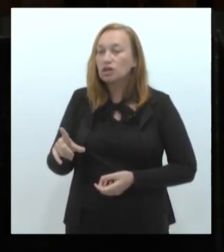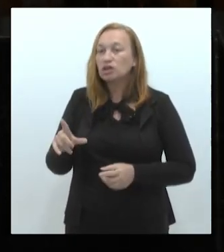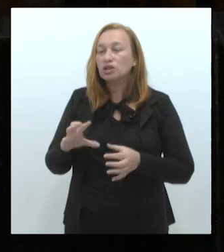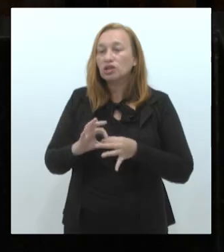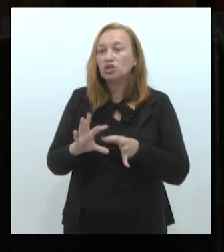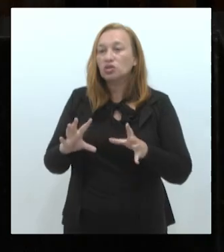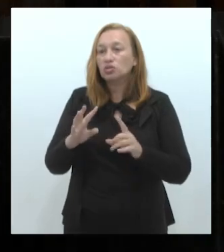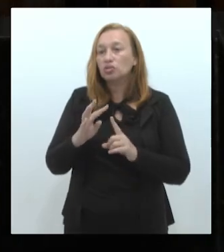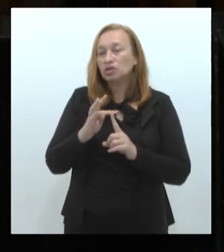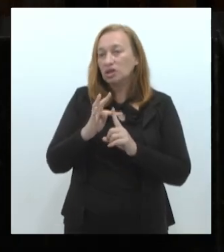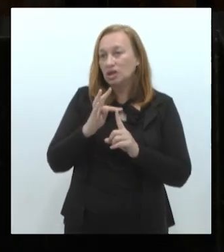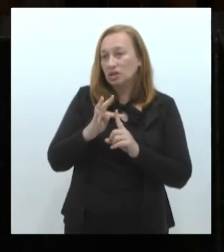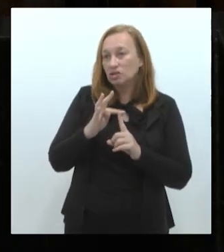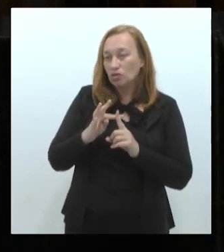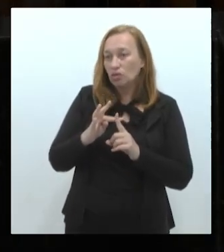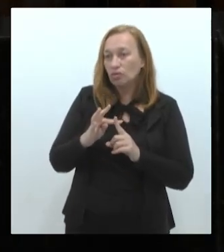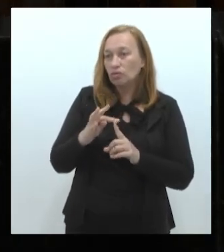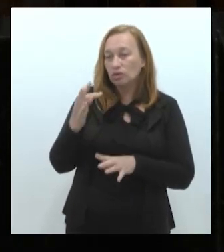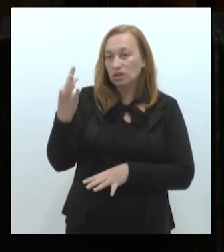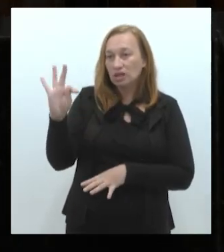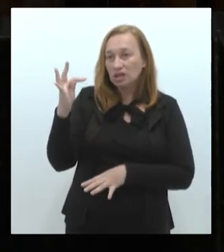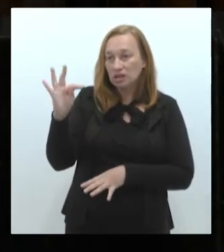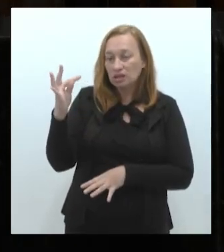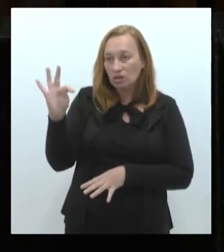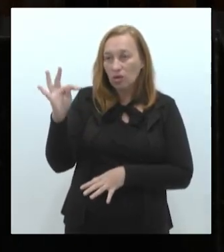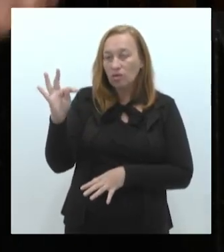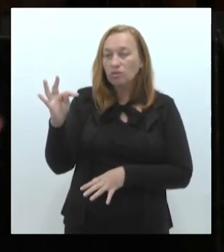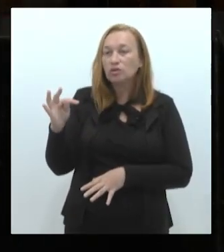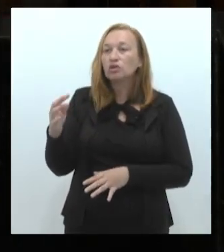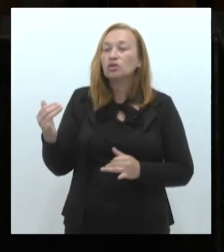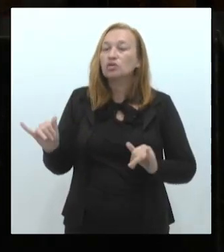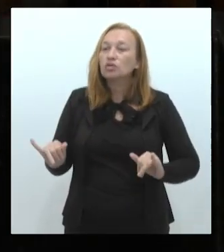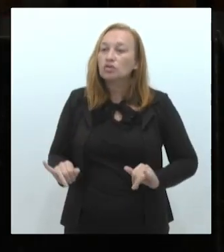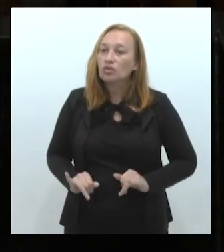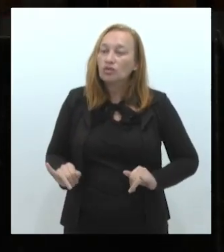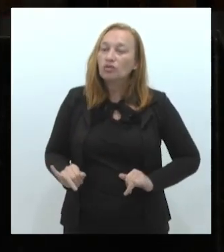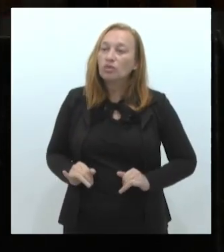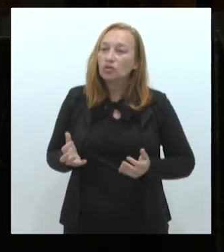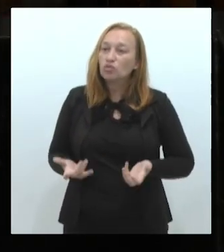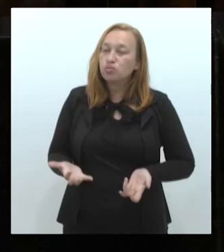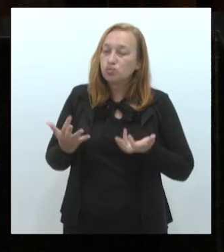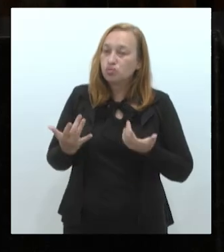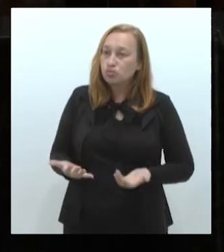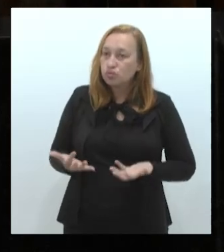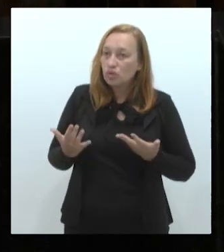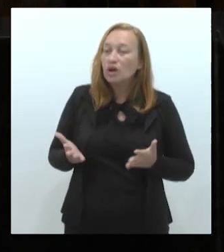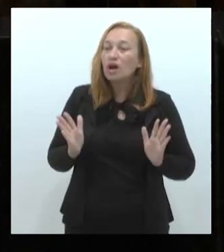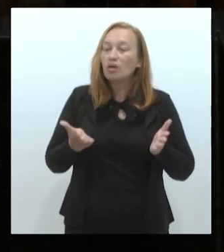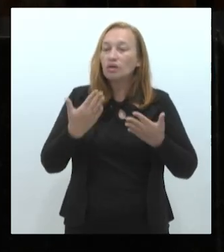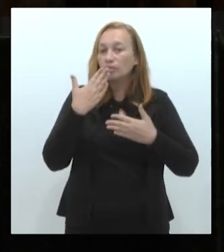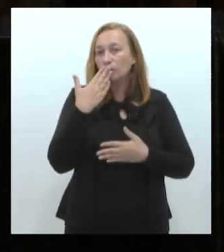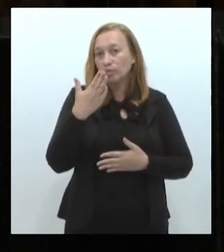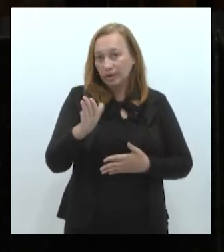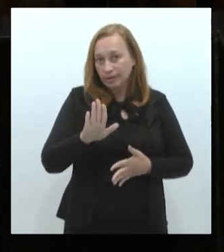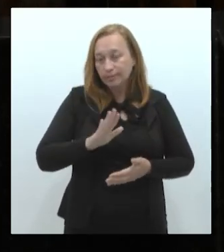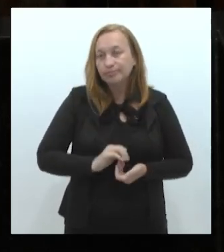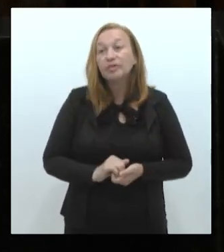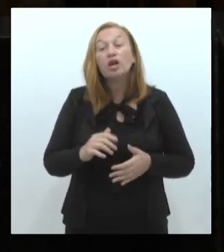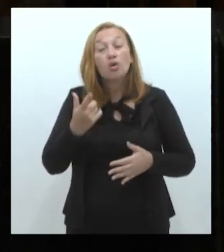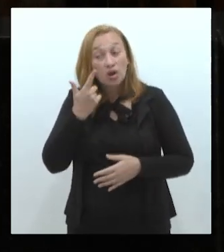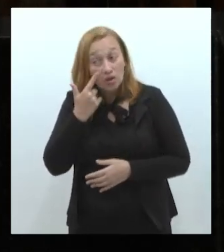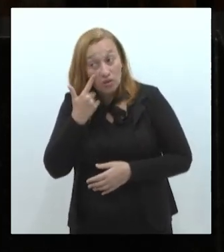nuvem escura de poluição sobre a cidade. Lixão é proibido há muito tempo no Brasil e agora estão prometendo. Eu quero ver se isso vai